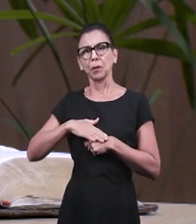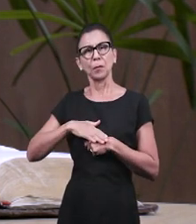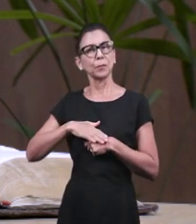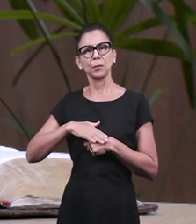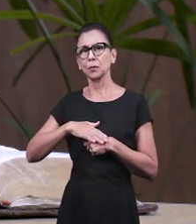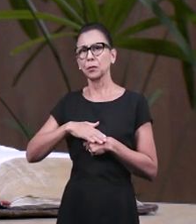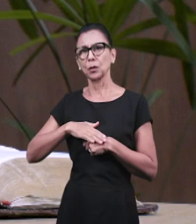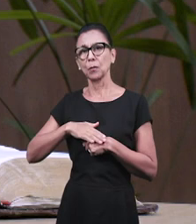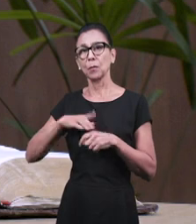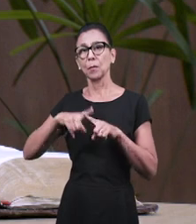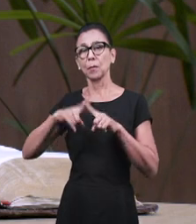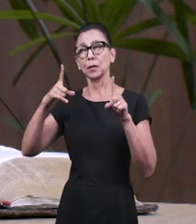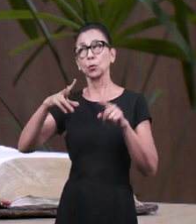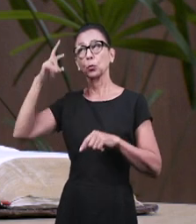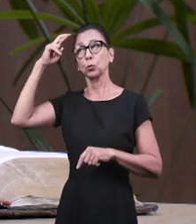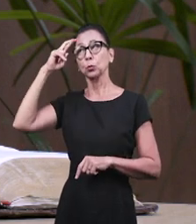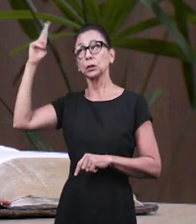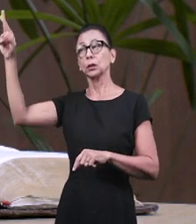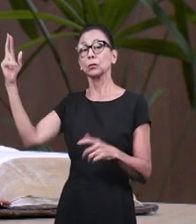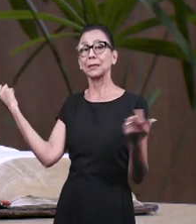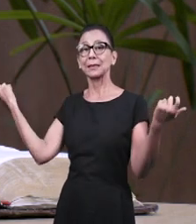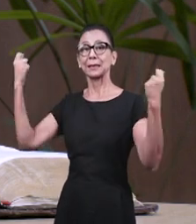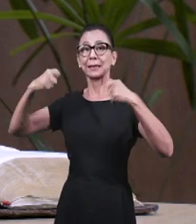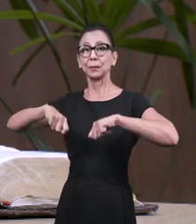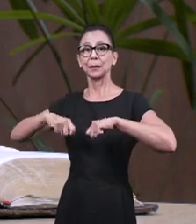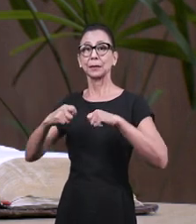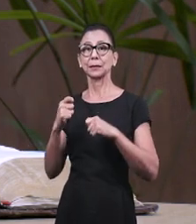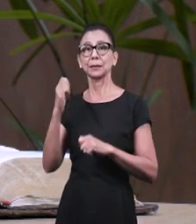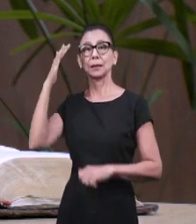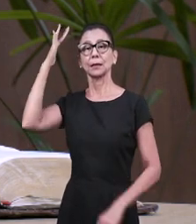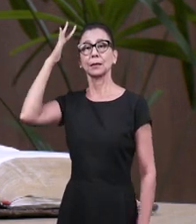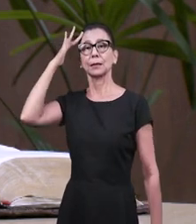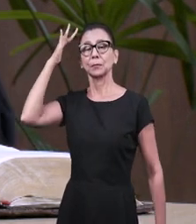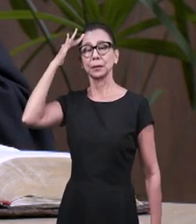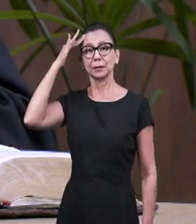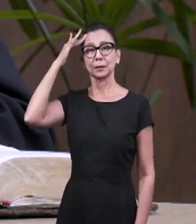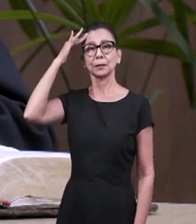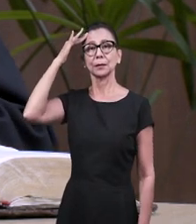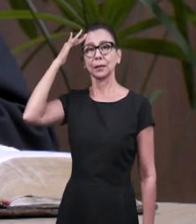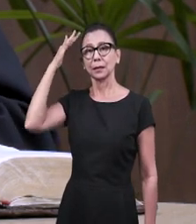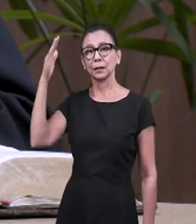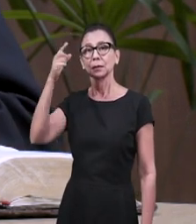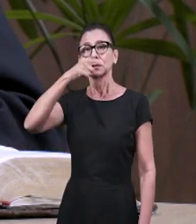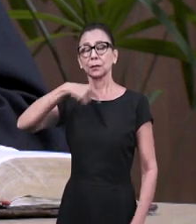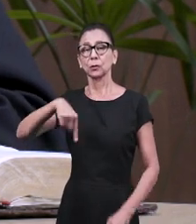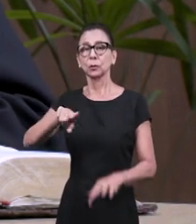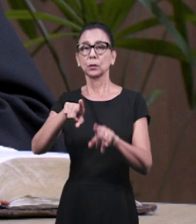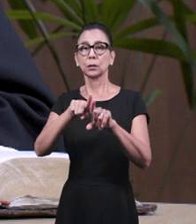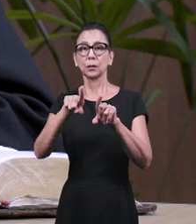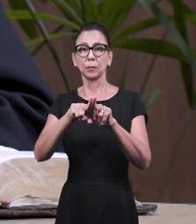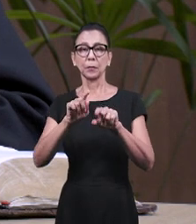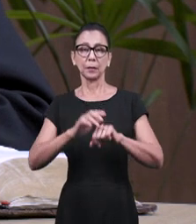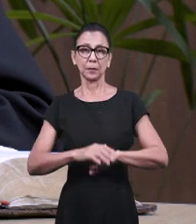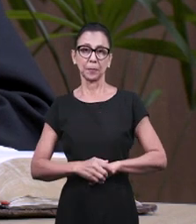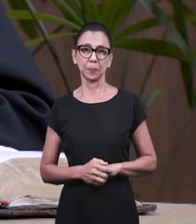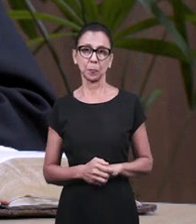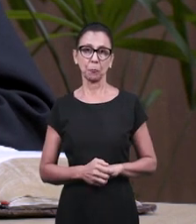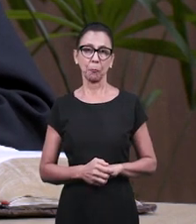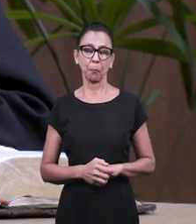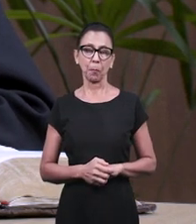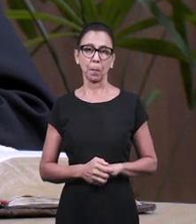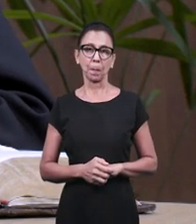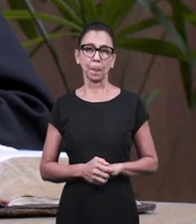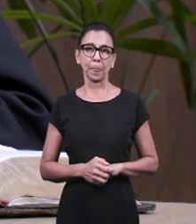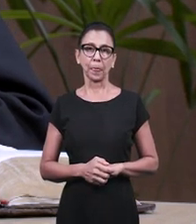nos fez também capazes de ser ministros de um novo testamento, não da letra, mas